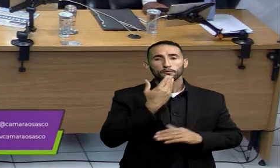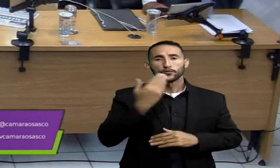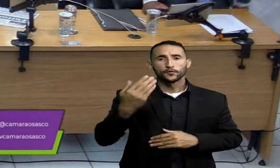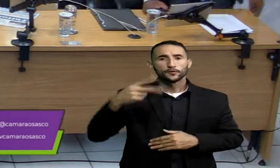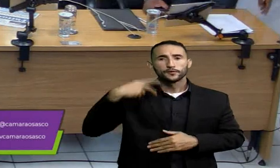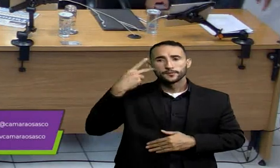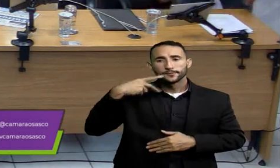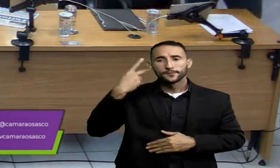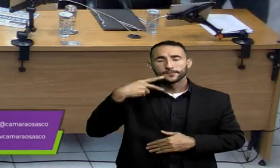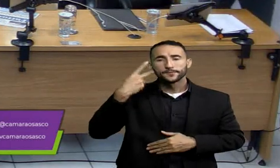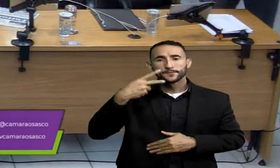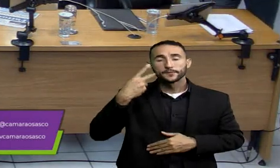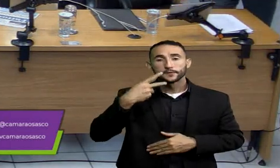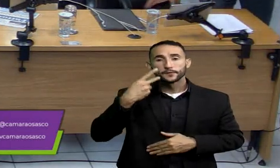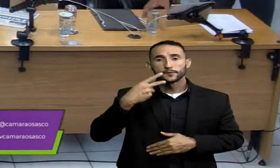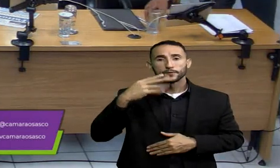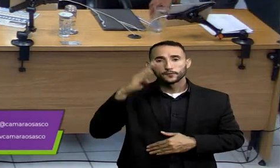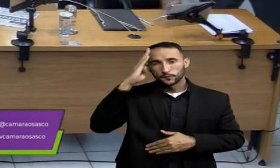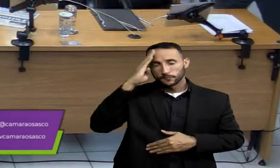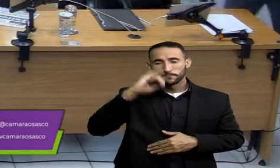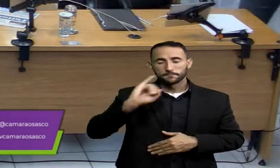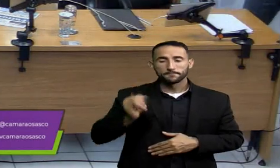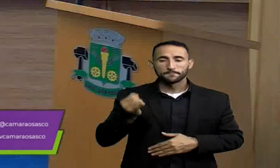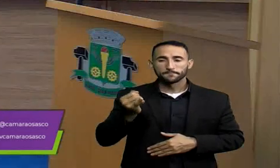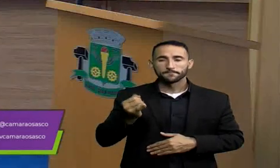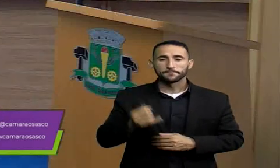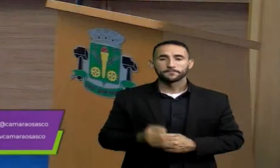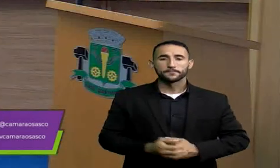verbal do nobre Vereador Josias